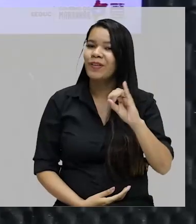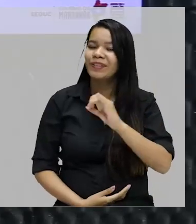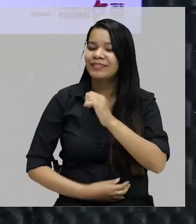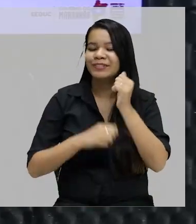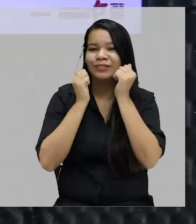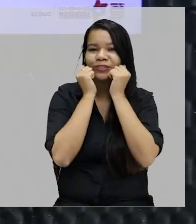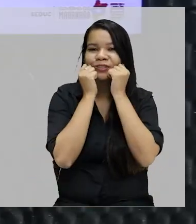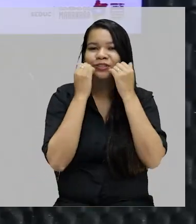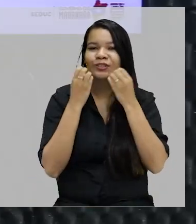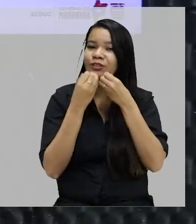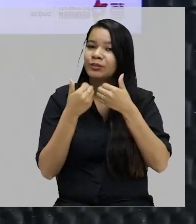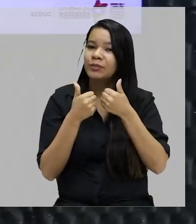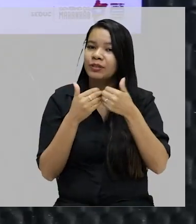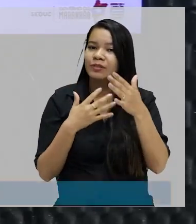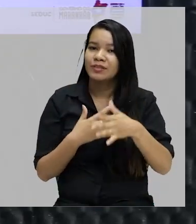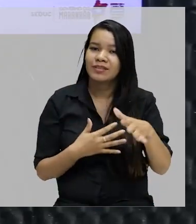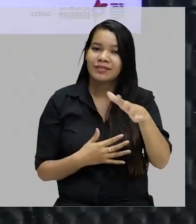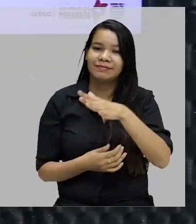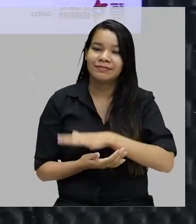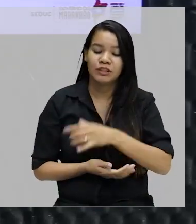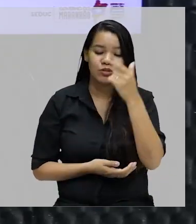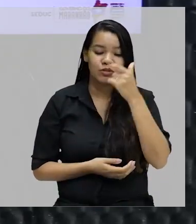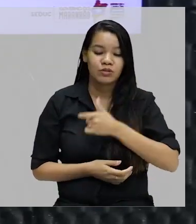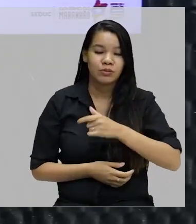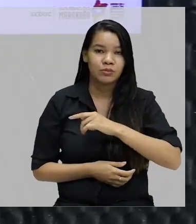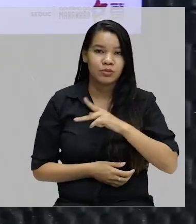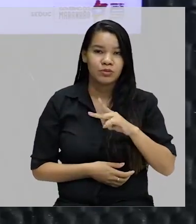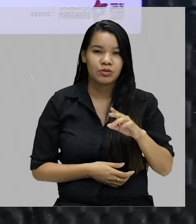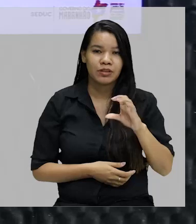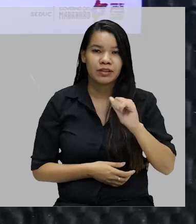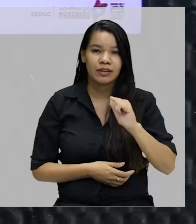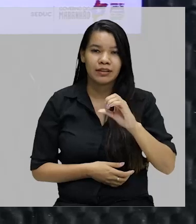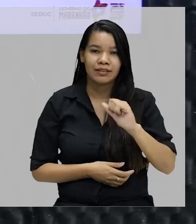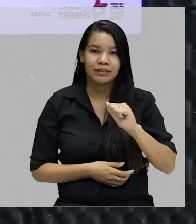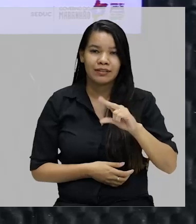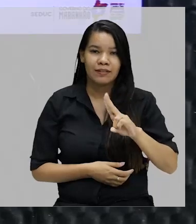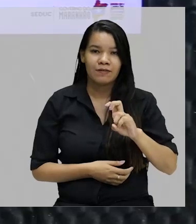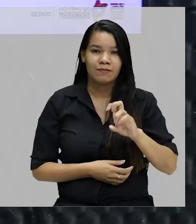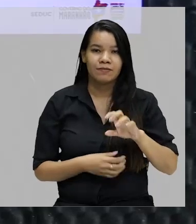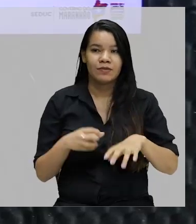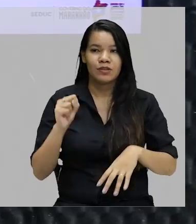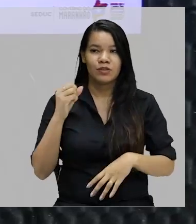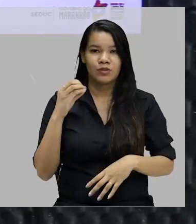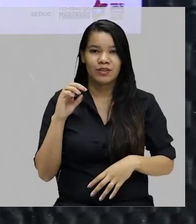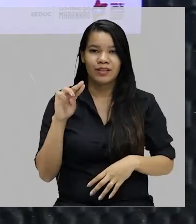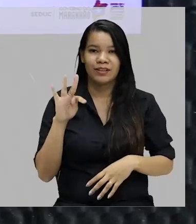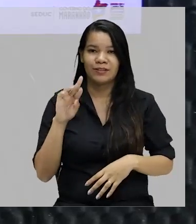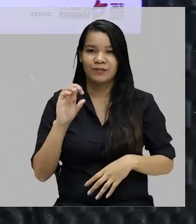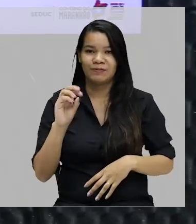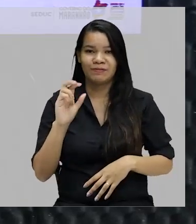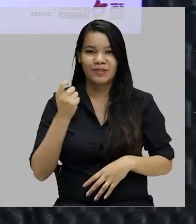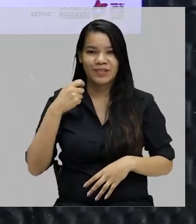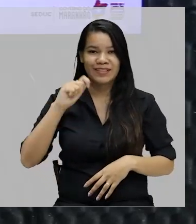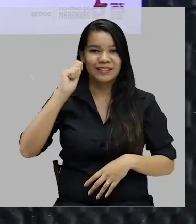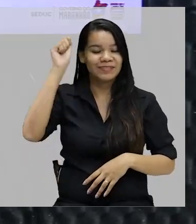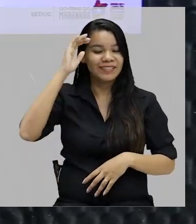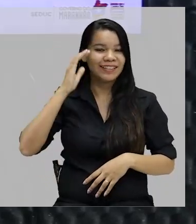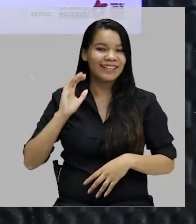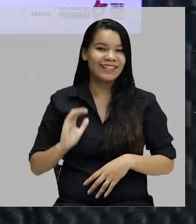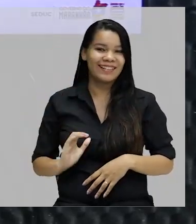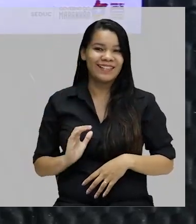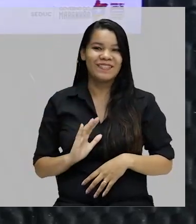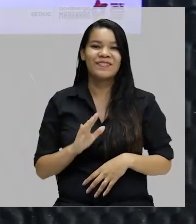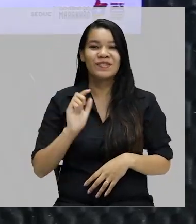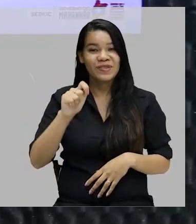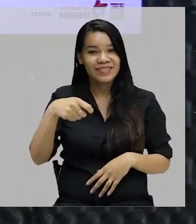Oi, chuchus, tudo bem com vocês? Eu sou a professora Cacau Sotero. O meu símbolo, ó, minha amiga que sabe